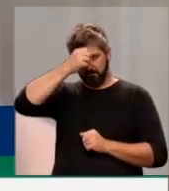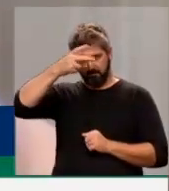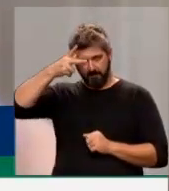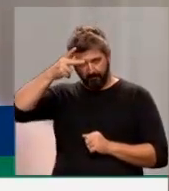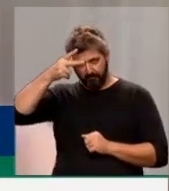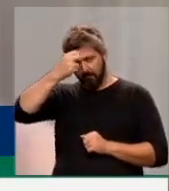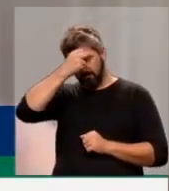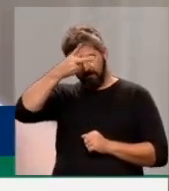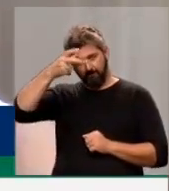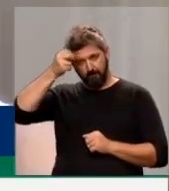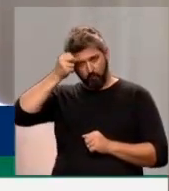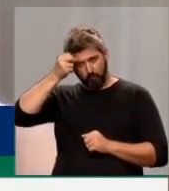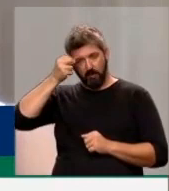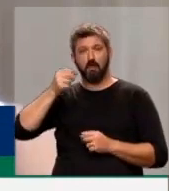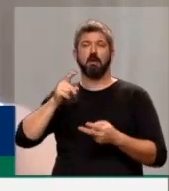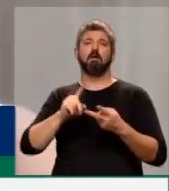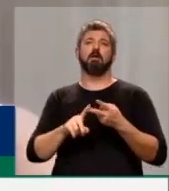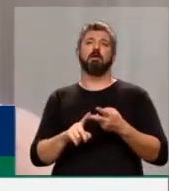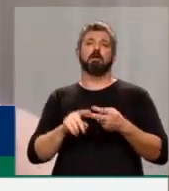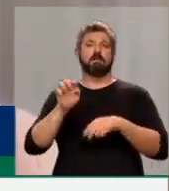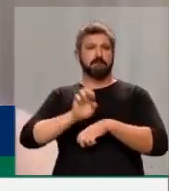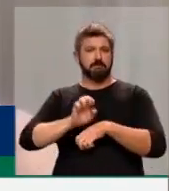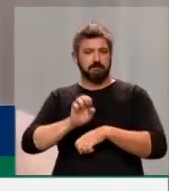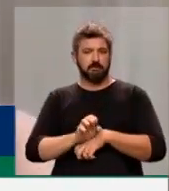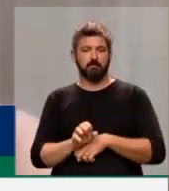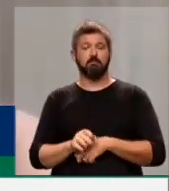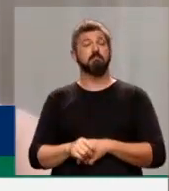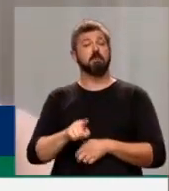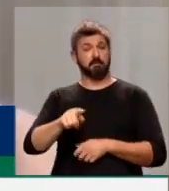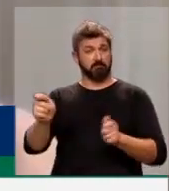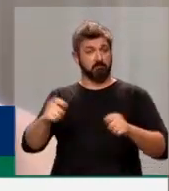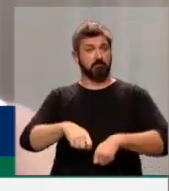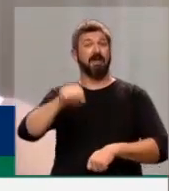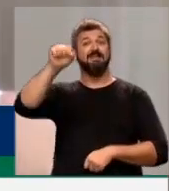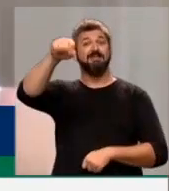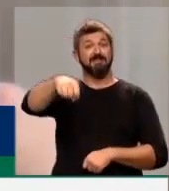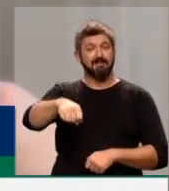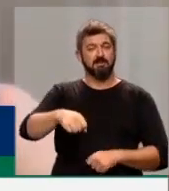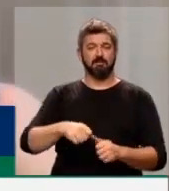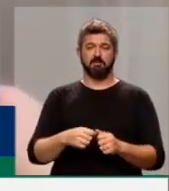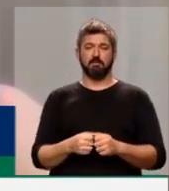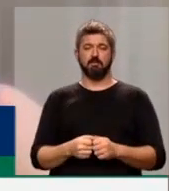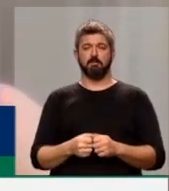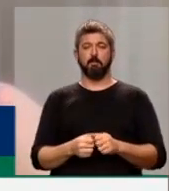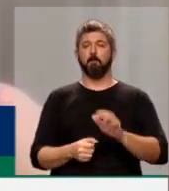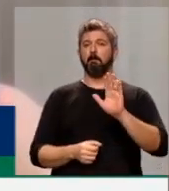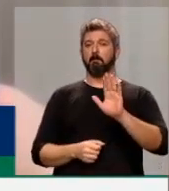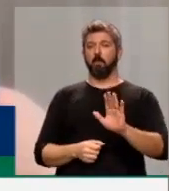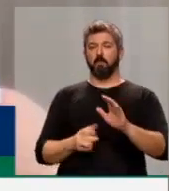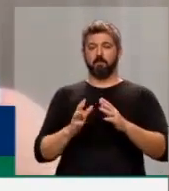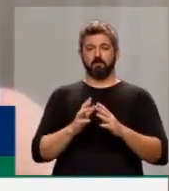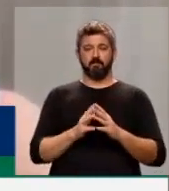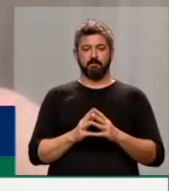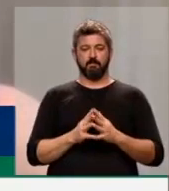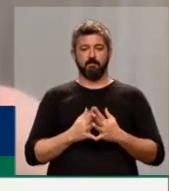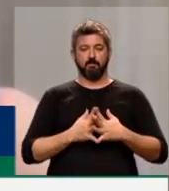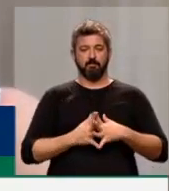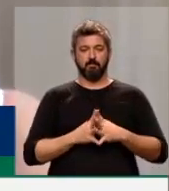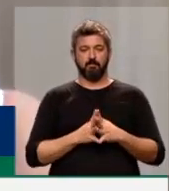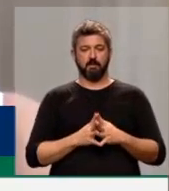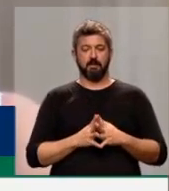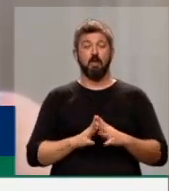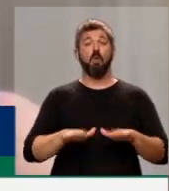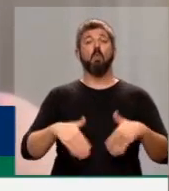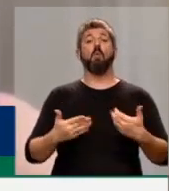no governo de estado, e é possível fazer. É possível. Como? Nós já sabemos quais são as doenças que mais